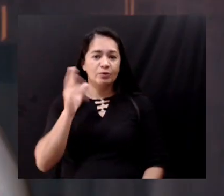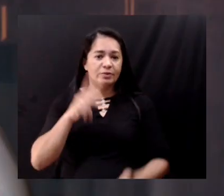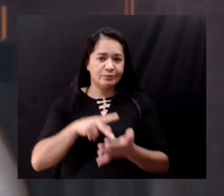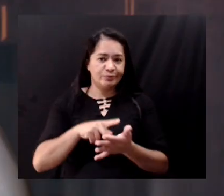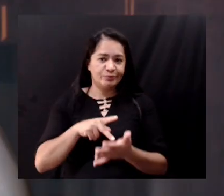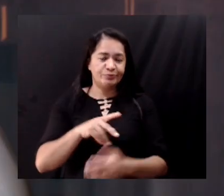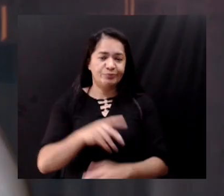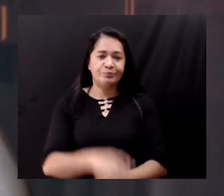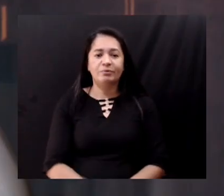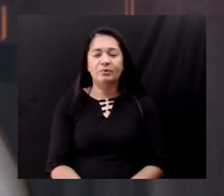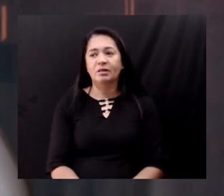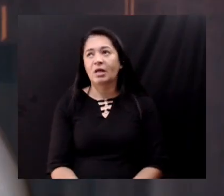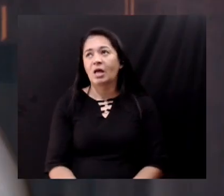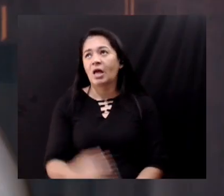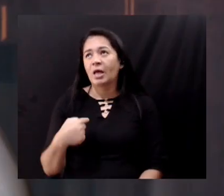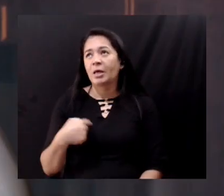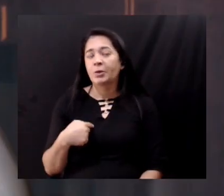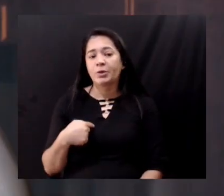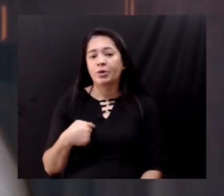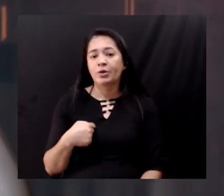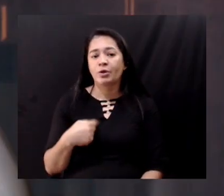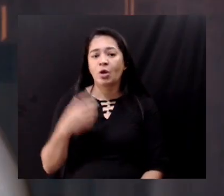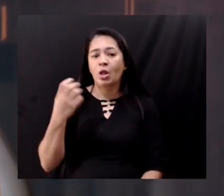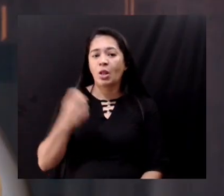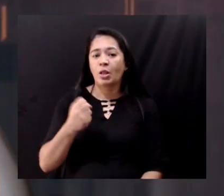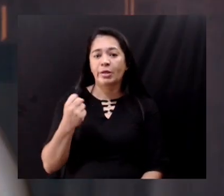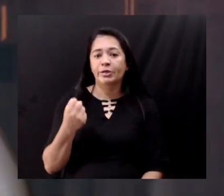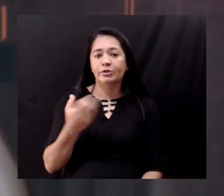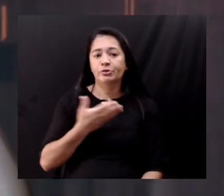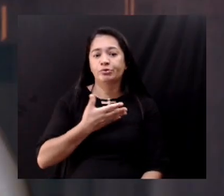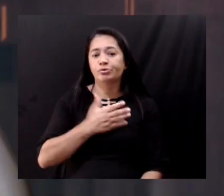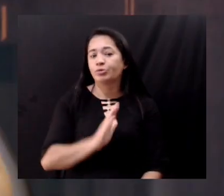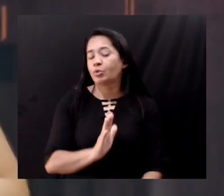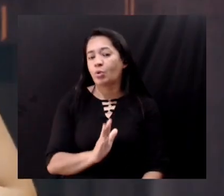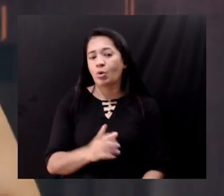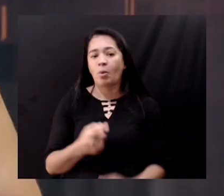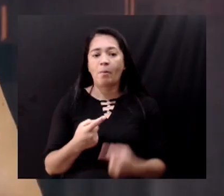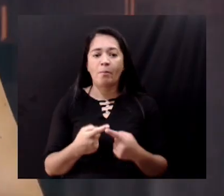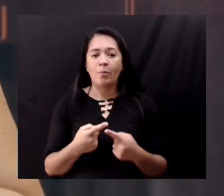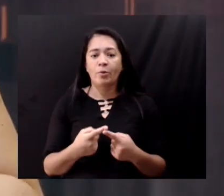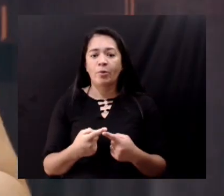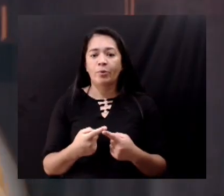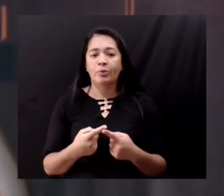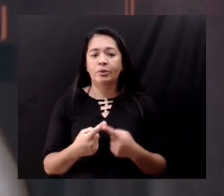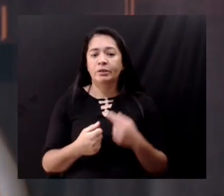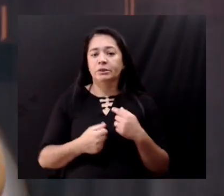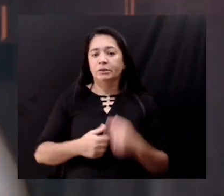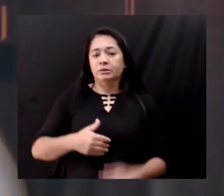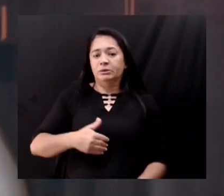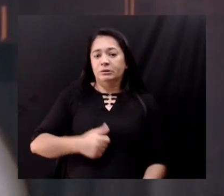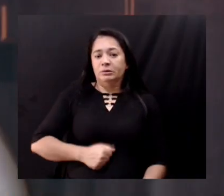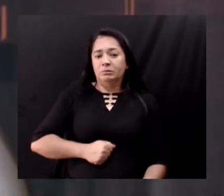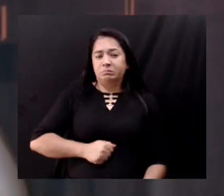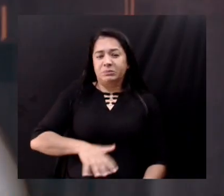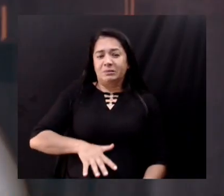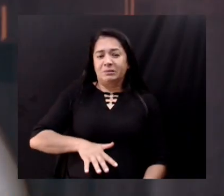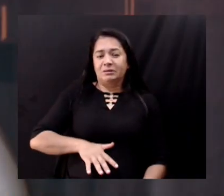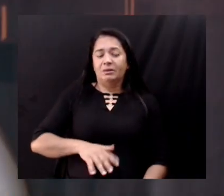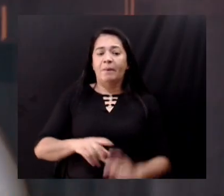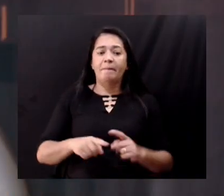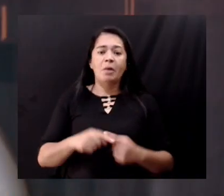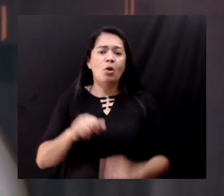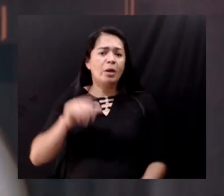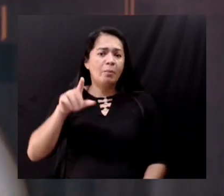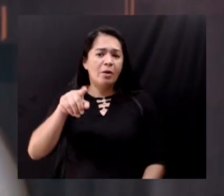"Ah, eu não consumo leite porque me causa, não sei, uma dor de barriga", por exemplo. Uhum. Aí eu falo: "Tá, mas o que mais você consumiu ao longo do